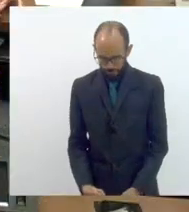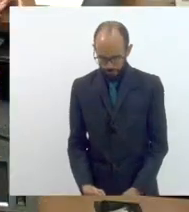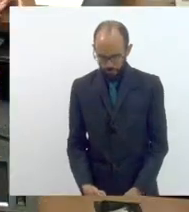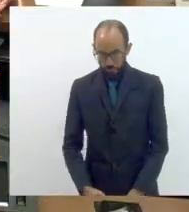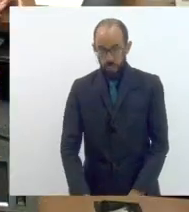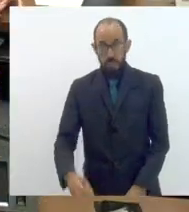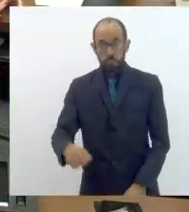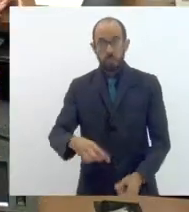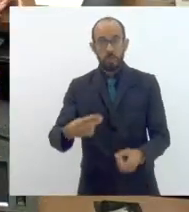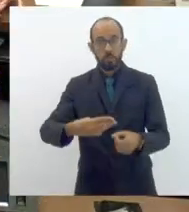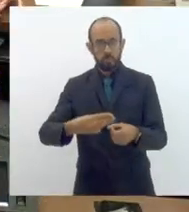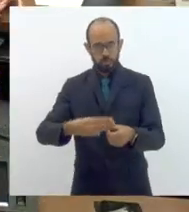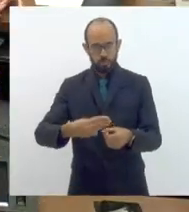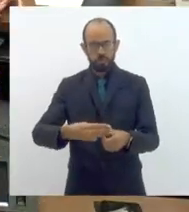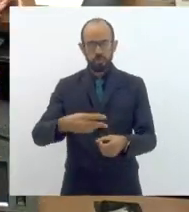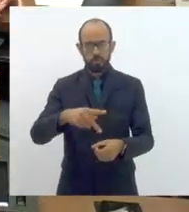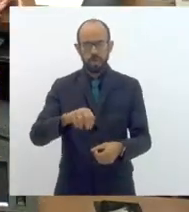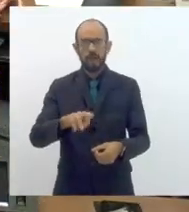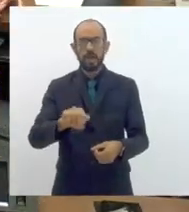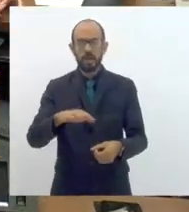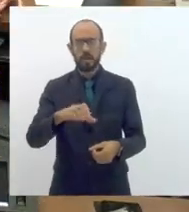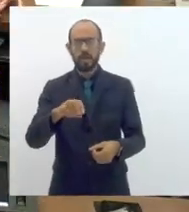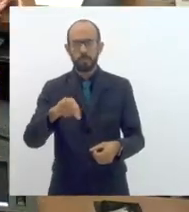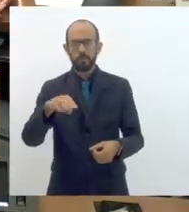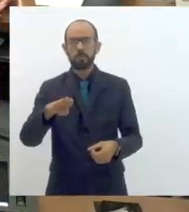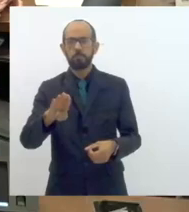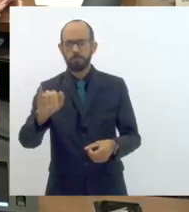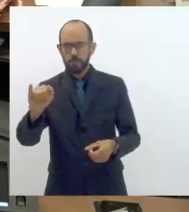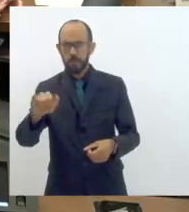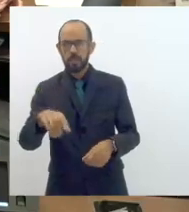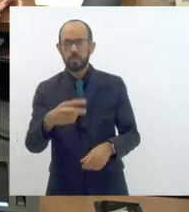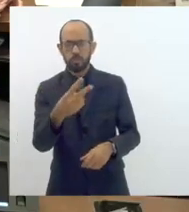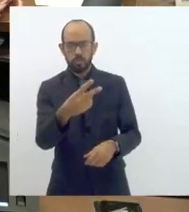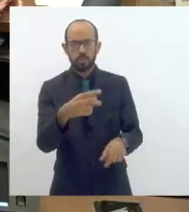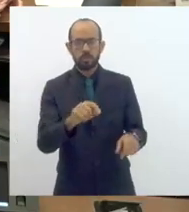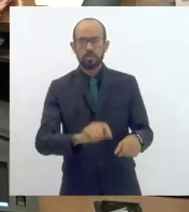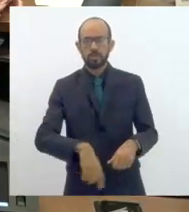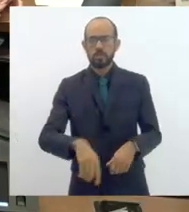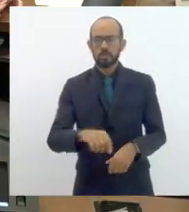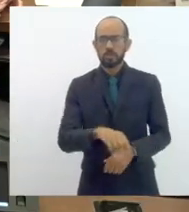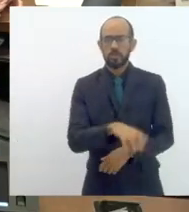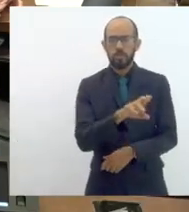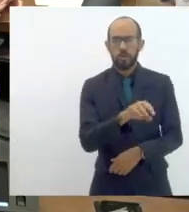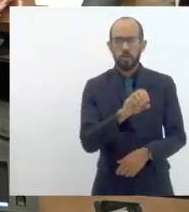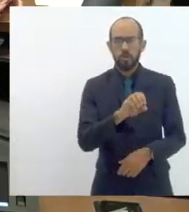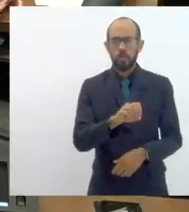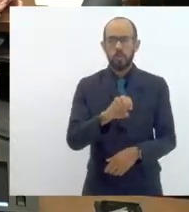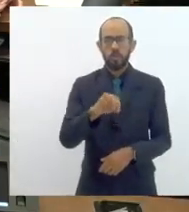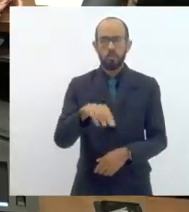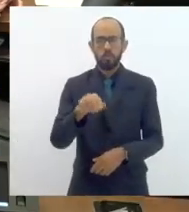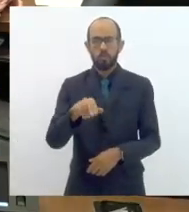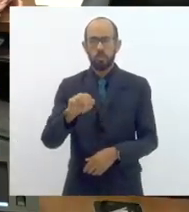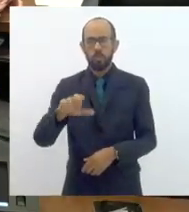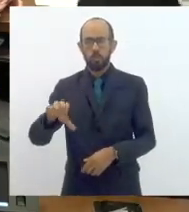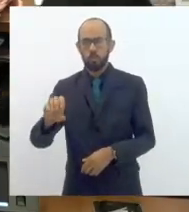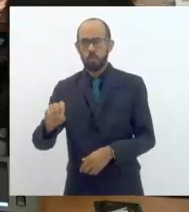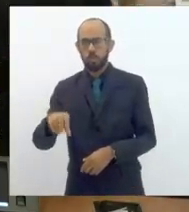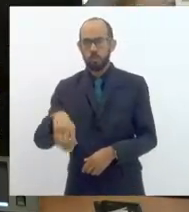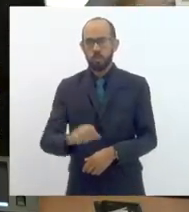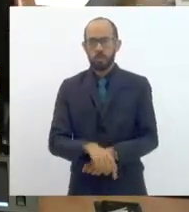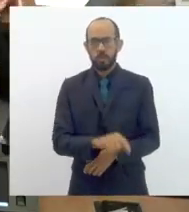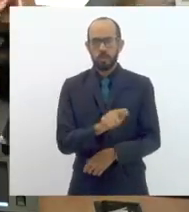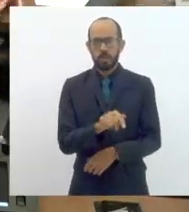Pelo município de Paracambi, dois parlamentares, Rômulo Henrique Pérez da Cruz